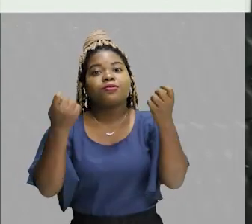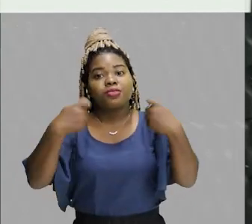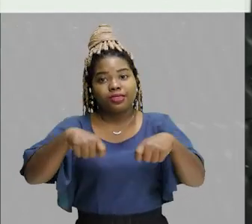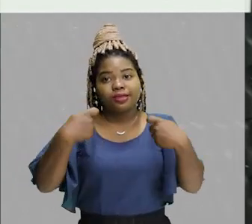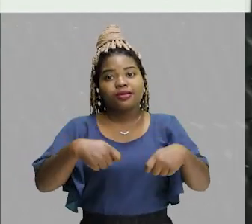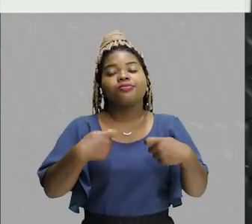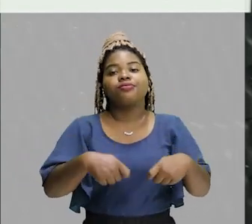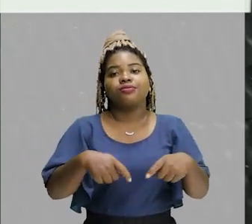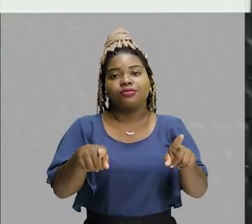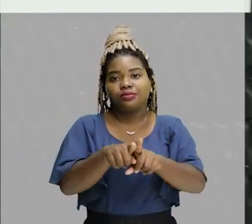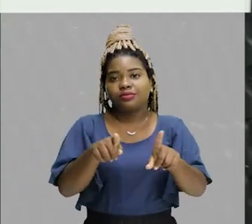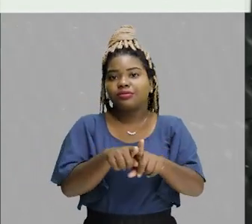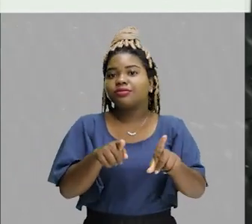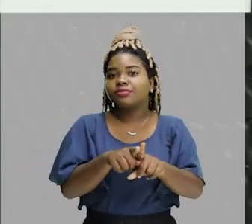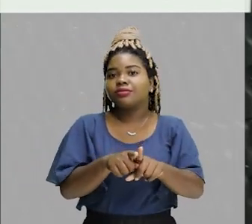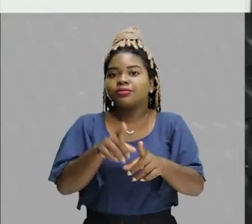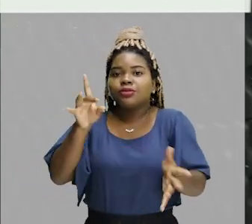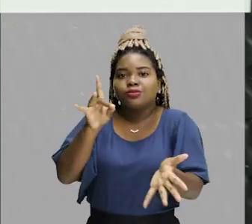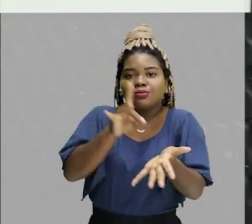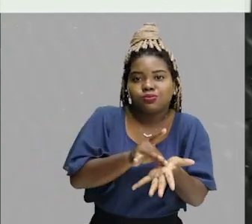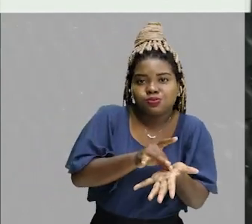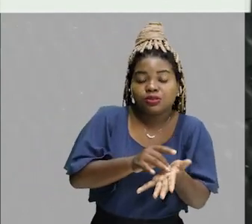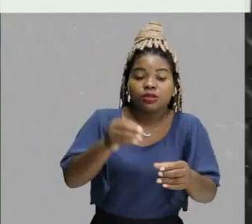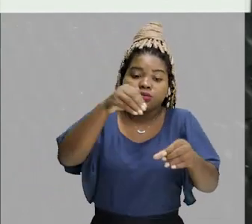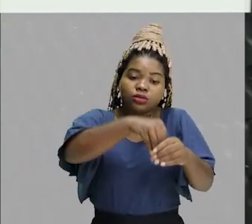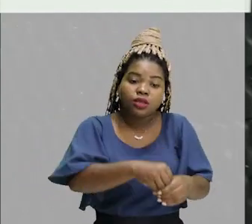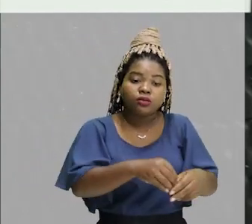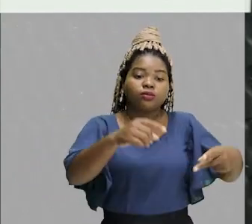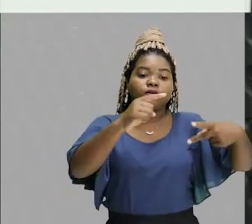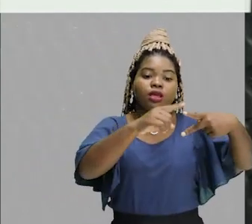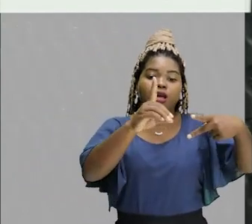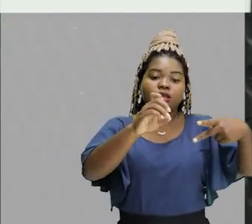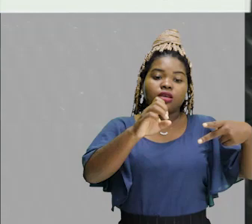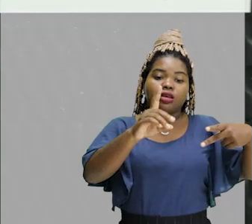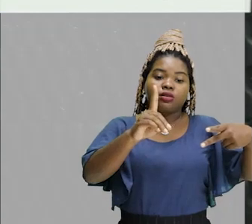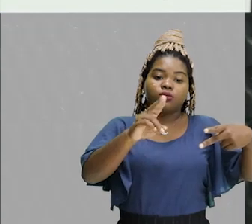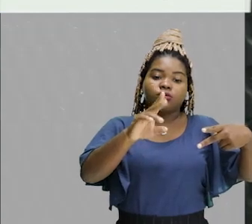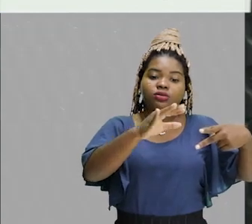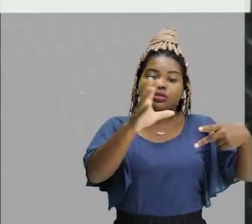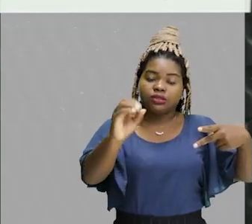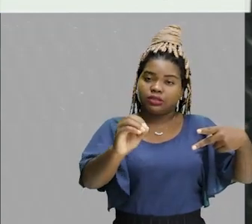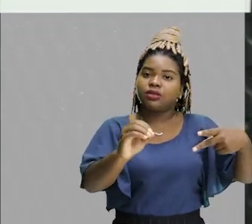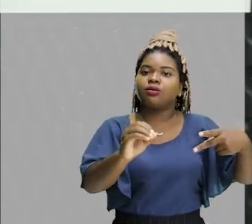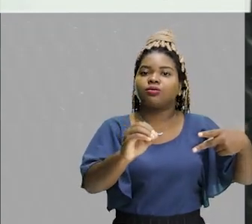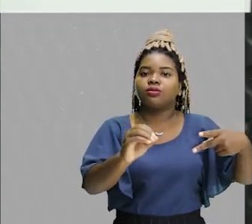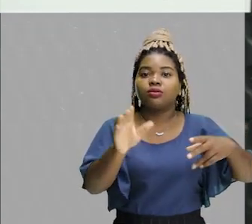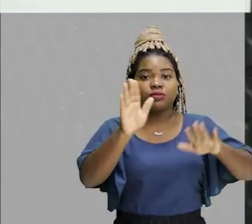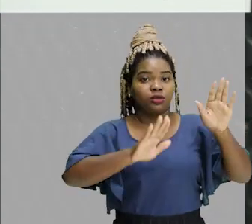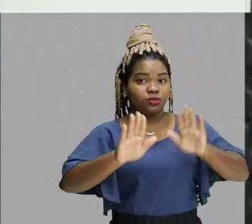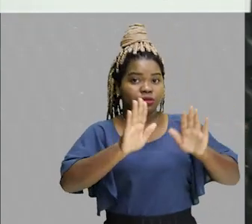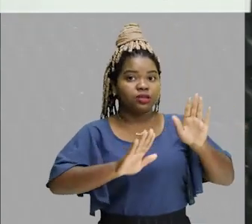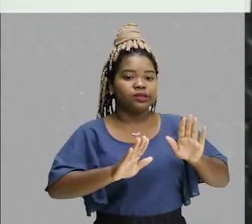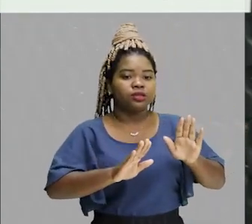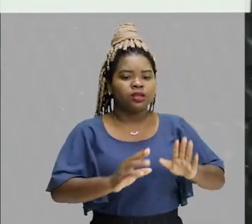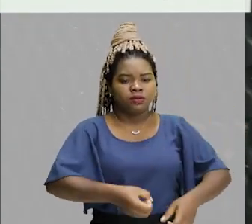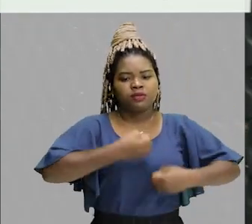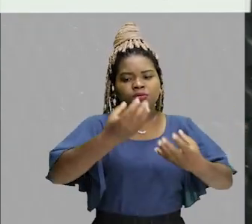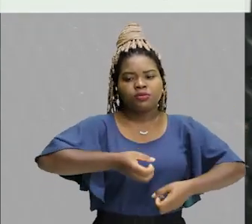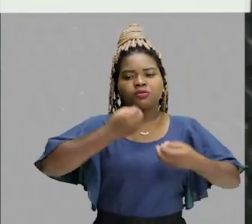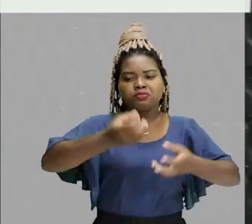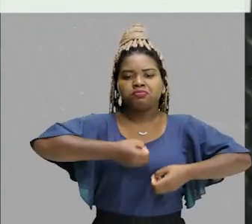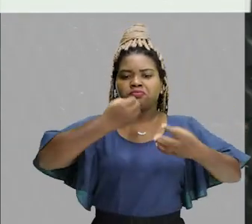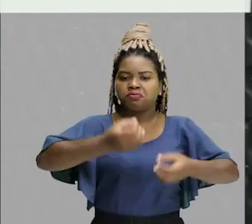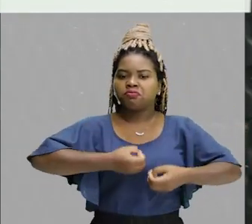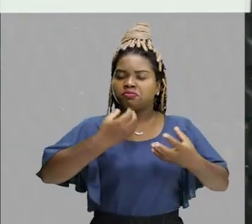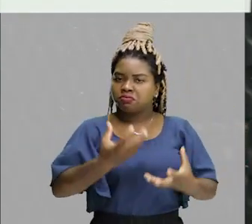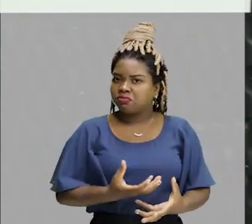Então, dentro da nossa dedução, nós temos que ter muito cuidado com isso. Ela não vai produzir tanto conhecimento novo. Então, olha